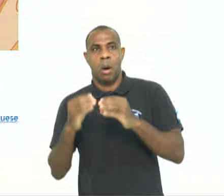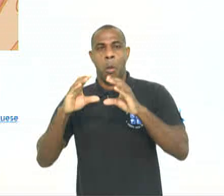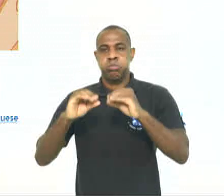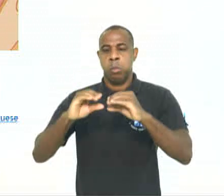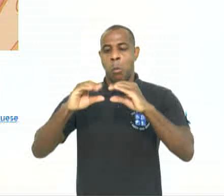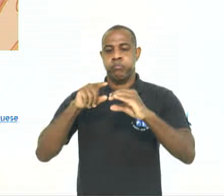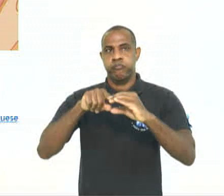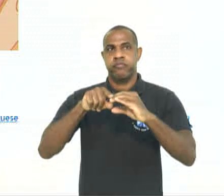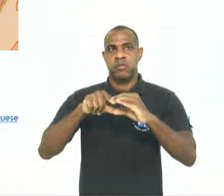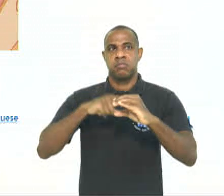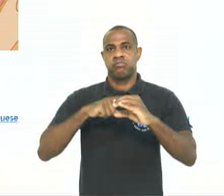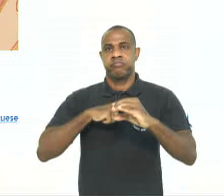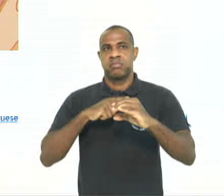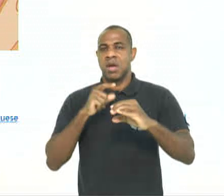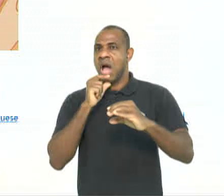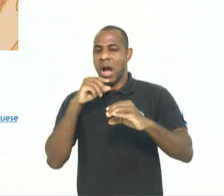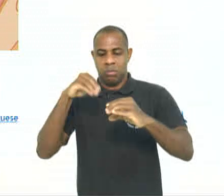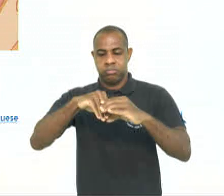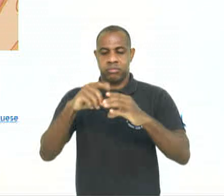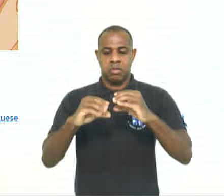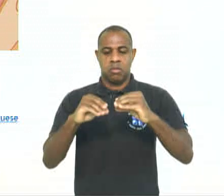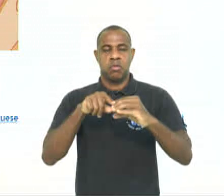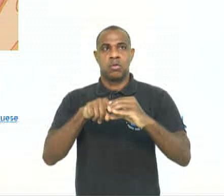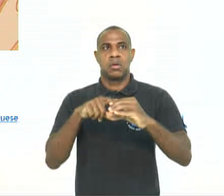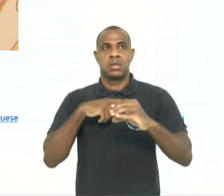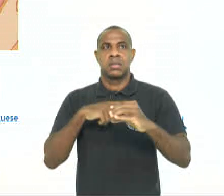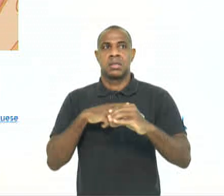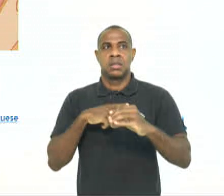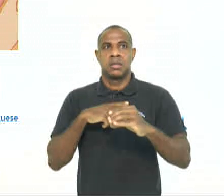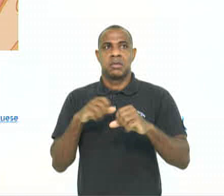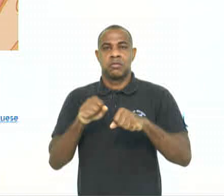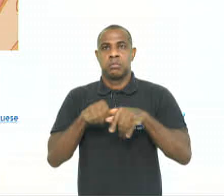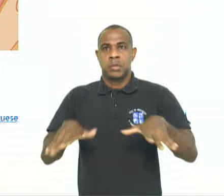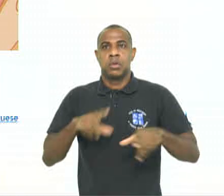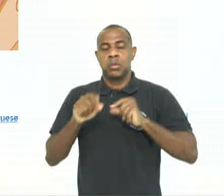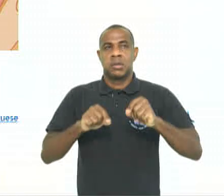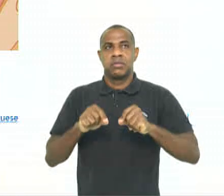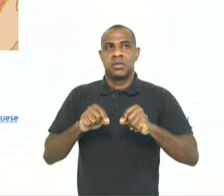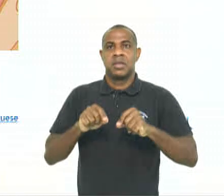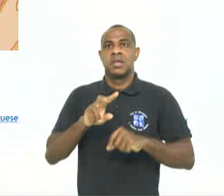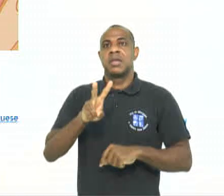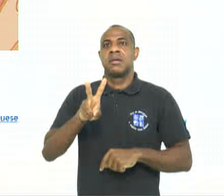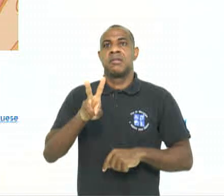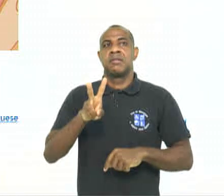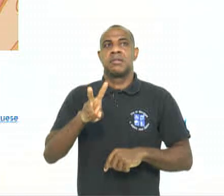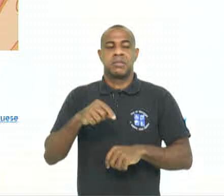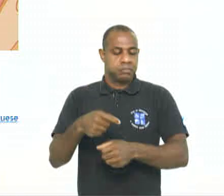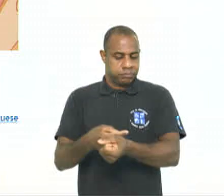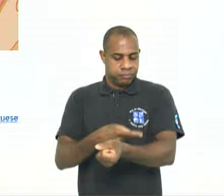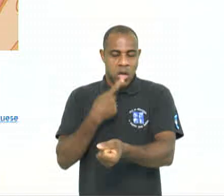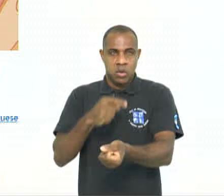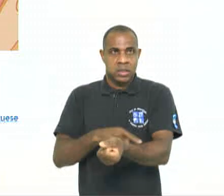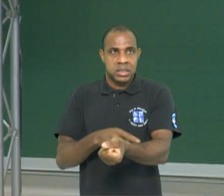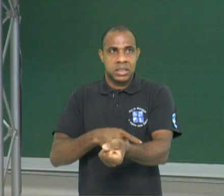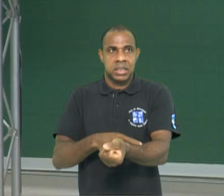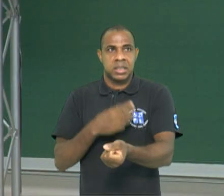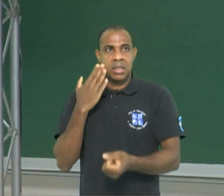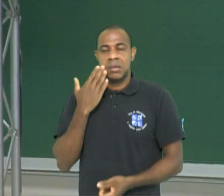algo que vai formar um coágulo que leva à obstrução dos vasos sanguíneos, gerando danos em certos órgãos. Então aqui nós temos